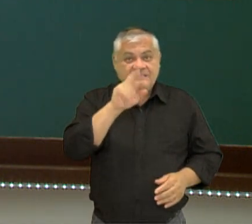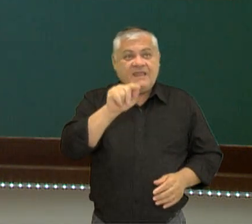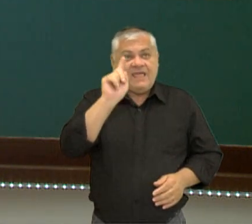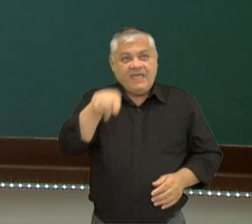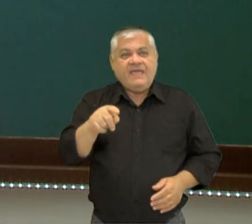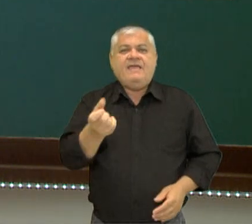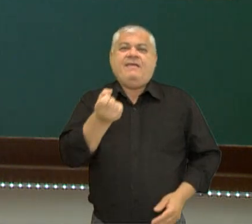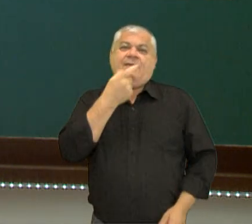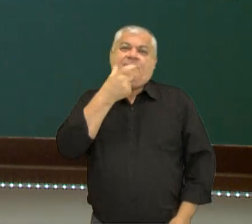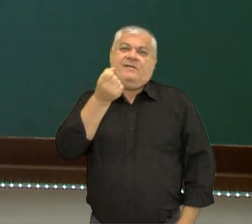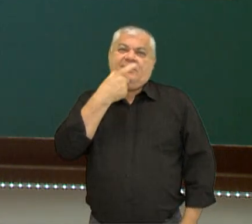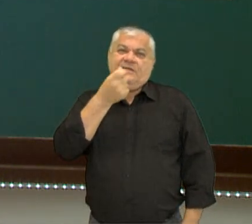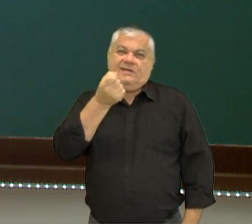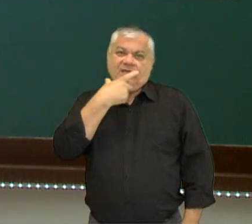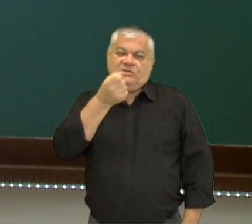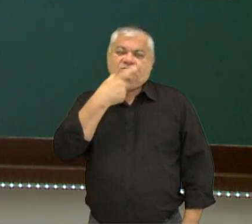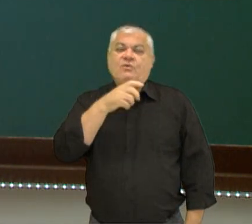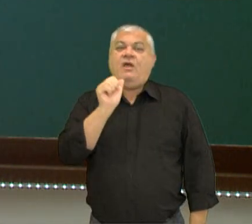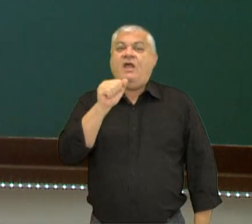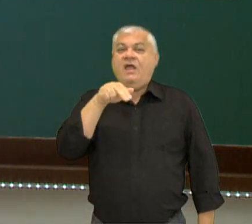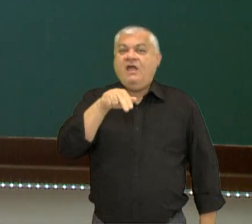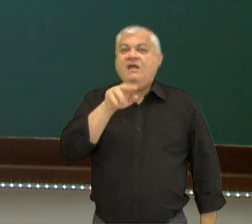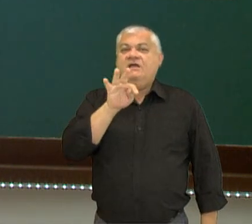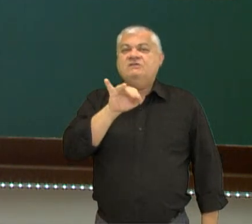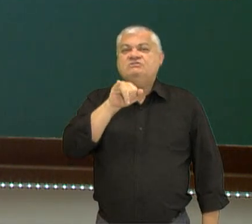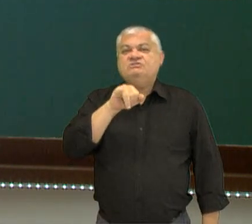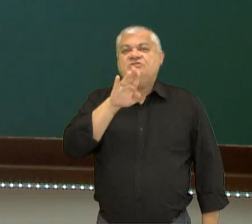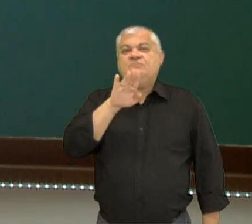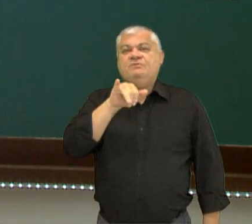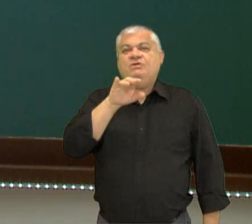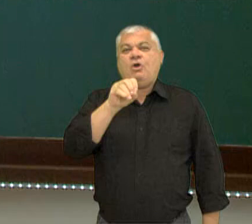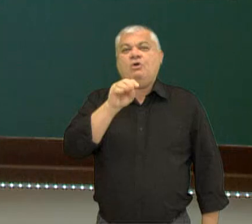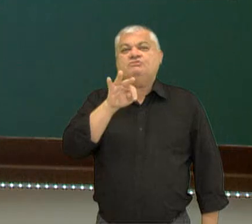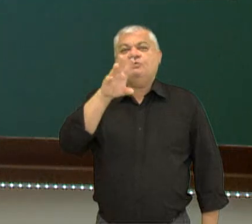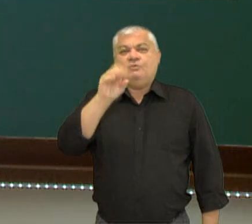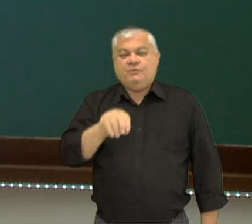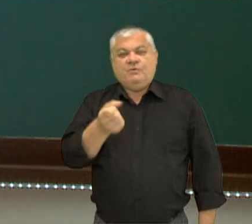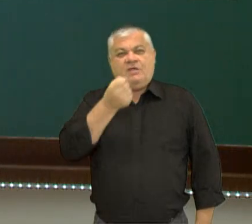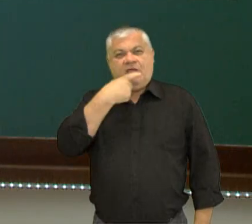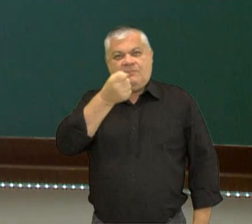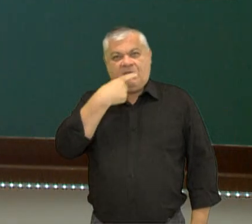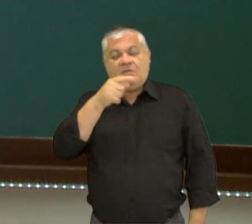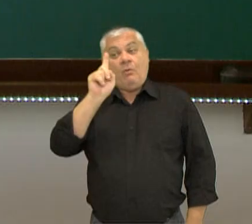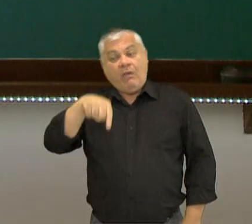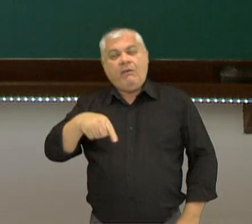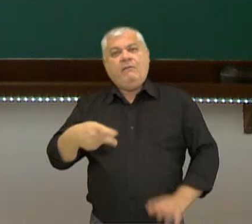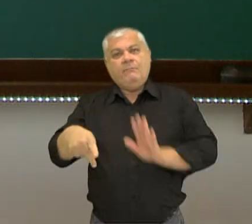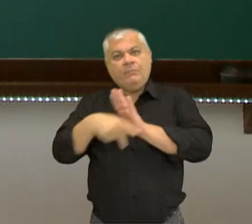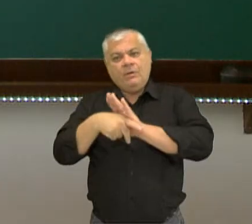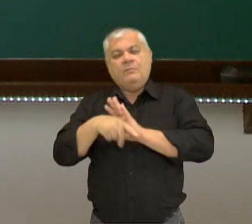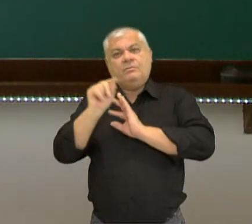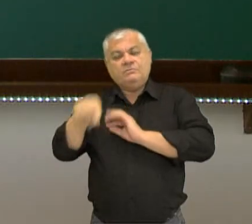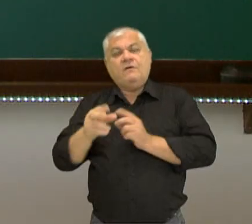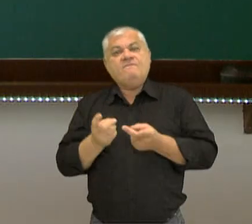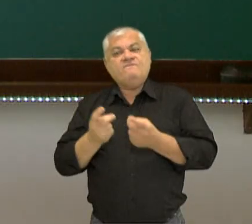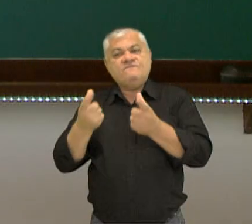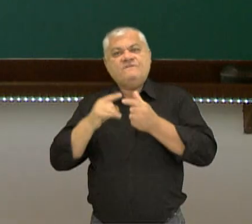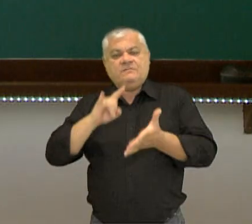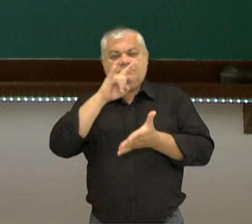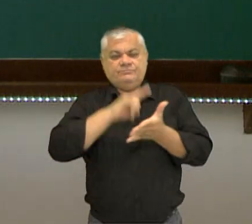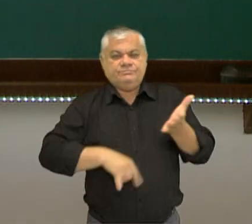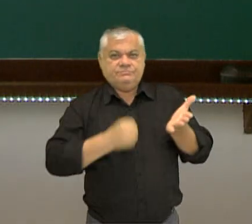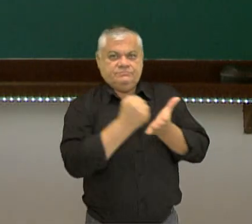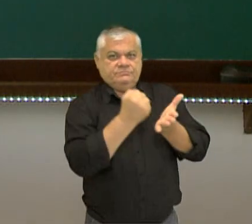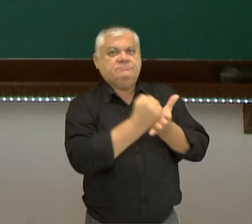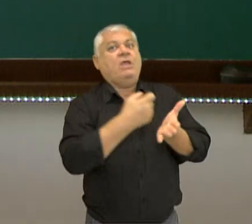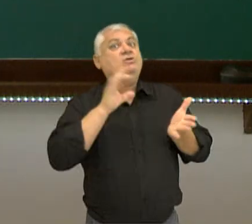será feito com antibióticos, tá? Antibióticos são medicamentos vendidos somente com